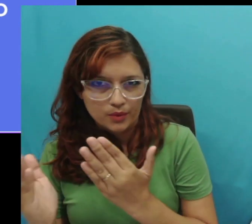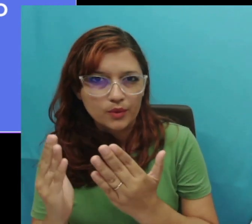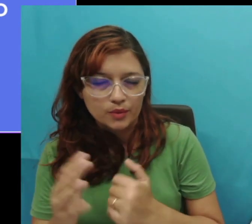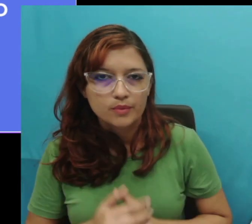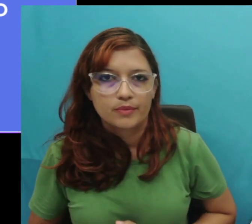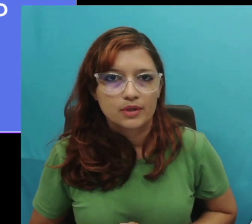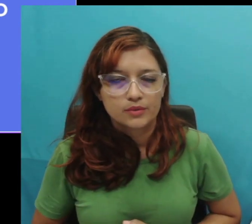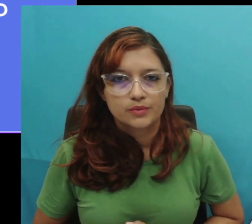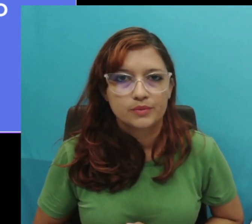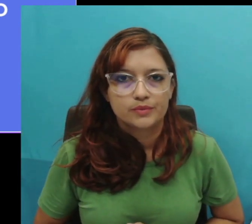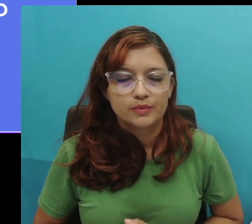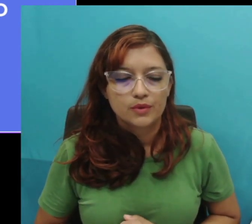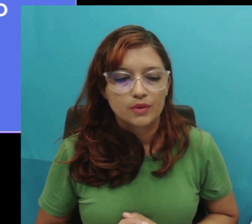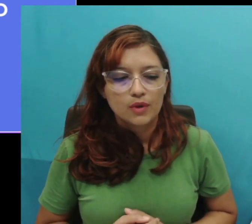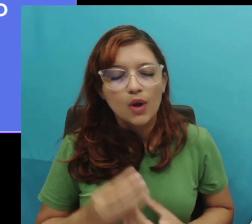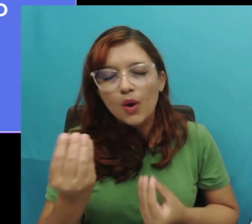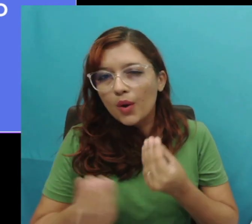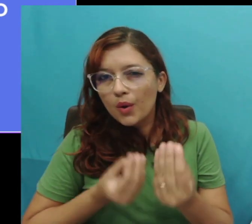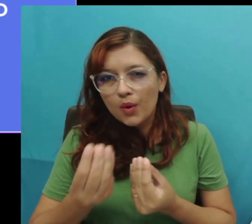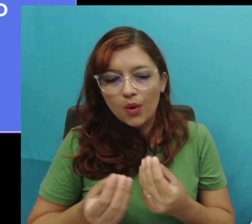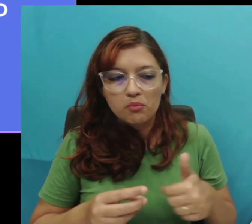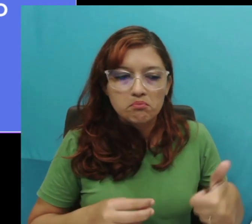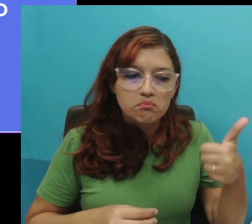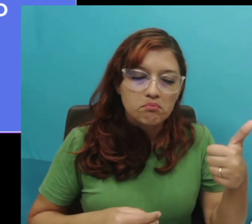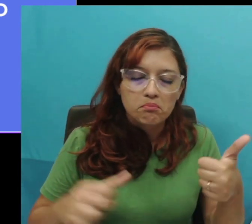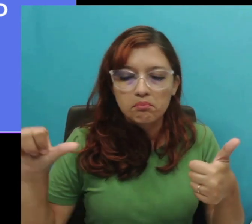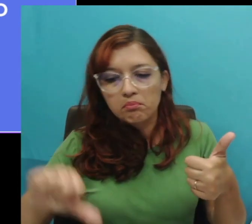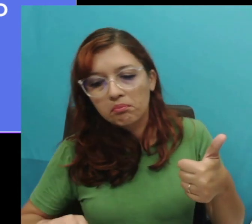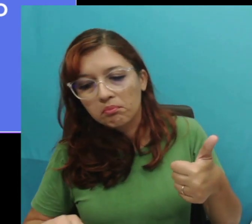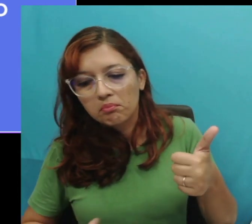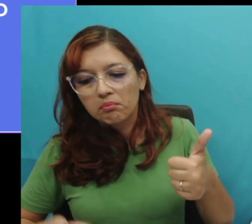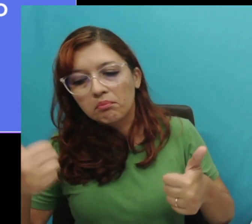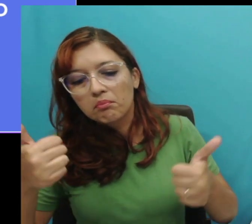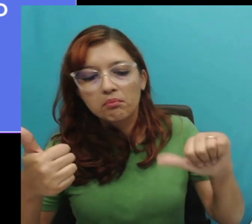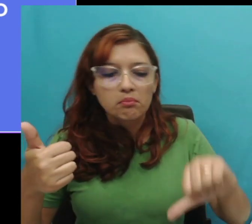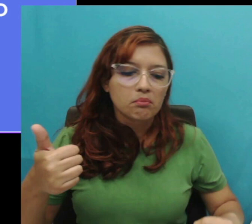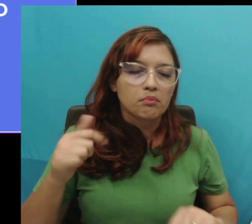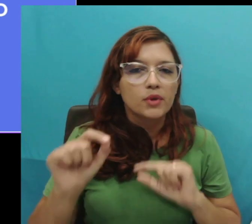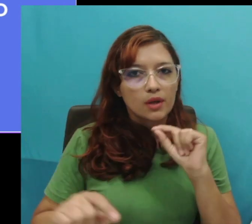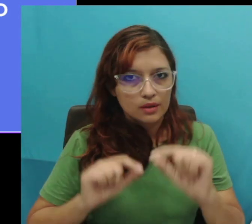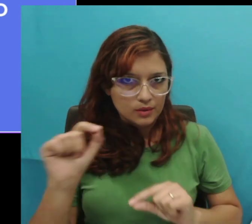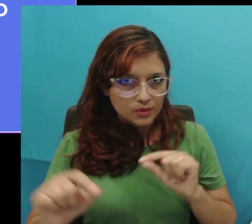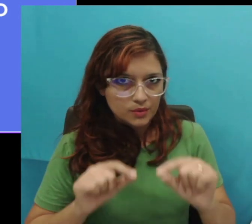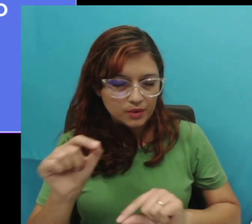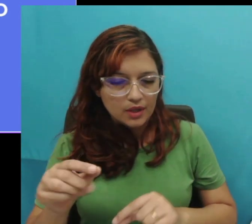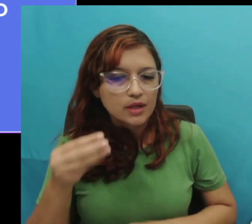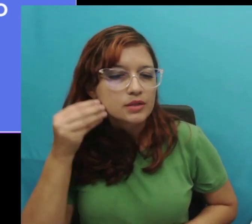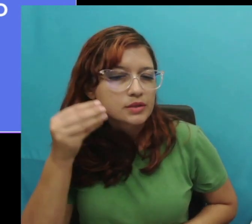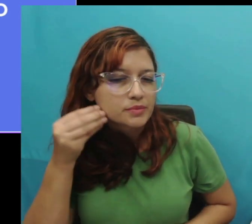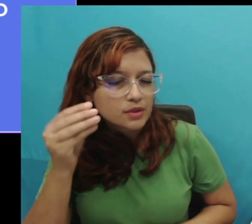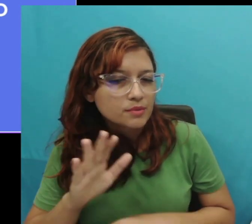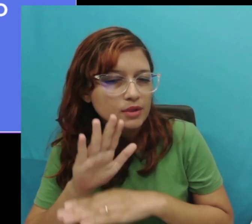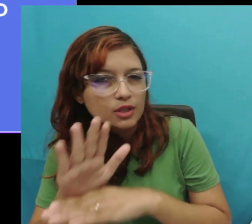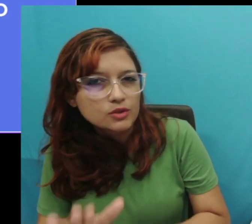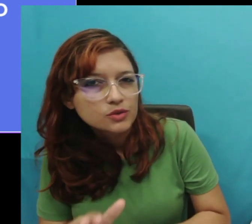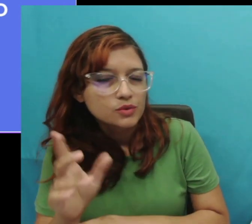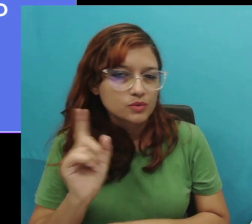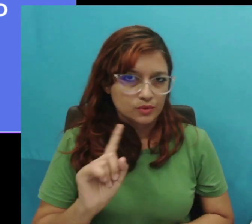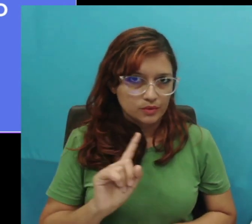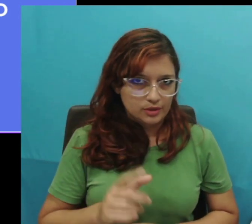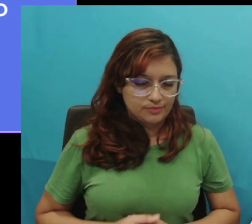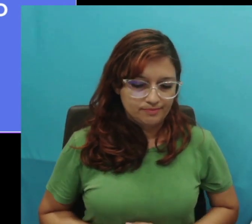E no final foi feita uma comparação entre os resultados. Qual tinha se saído melhor ou